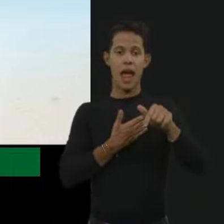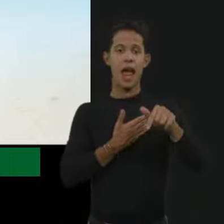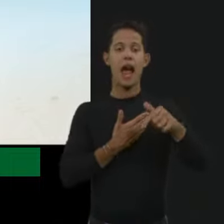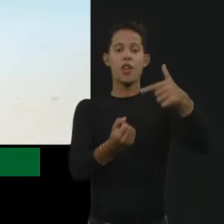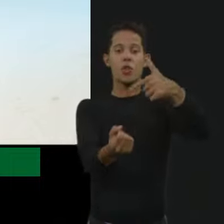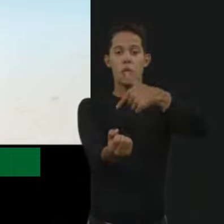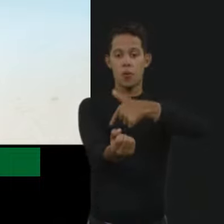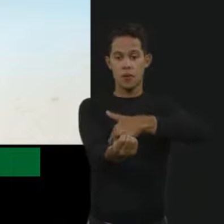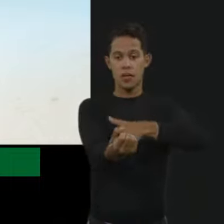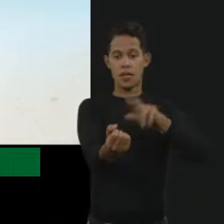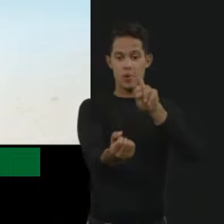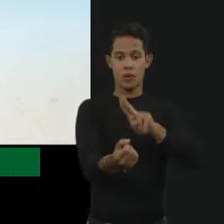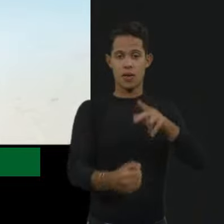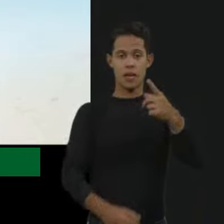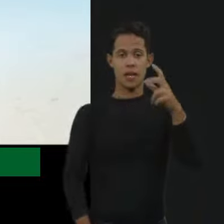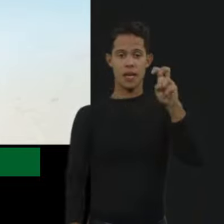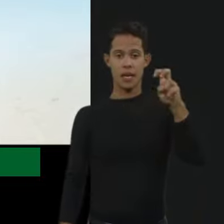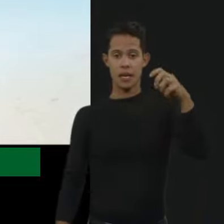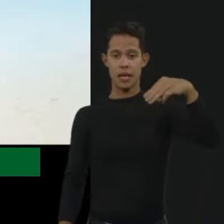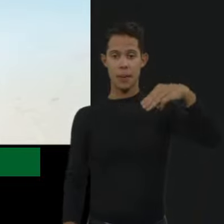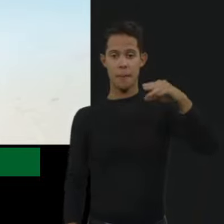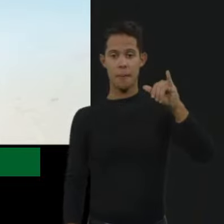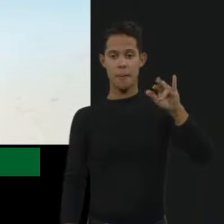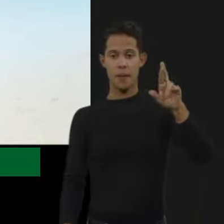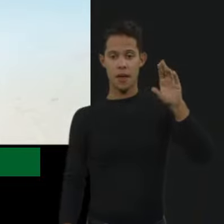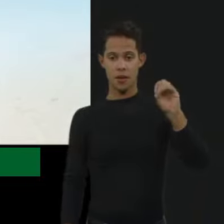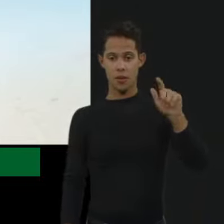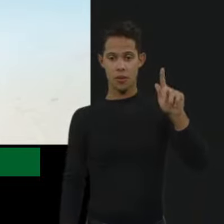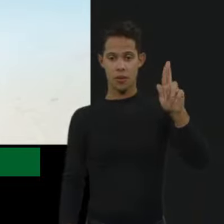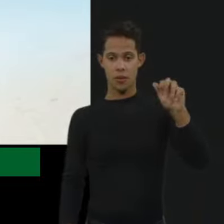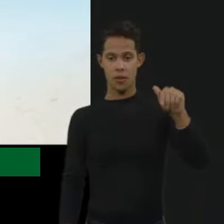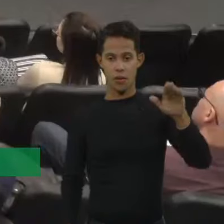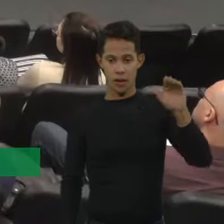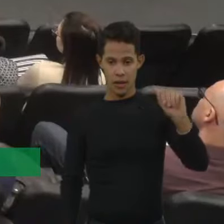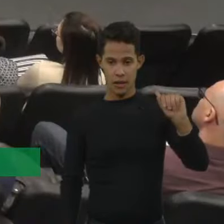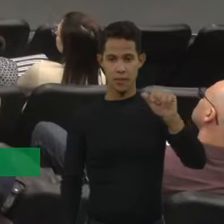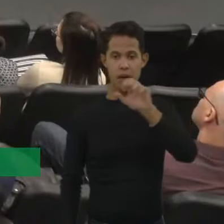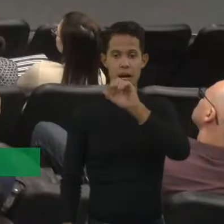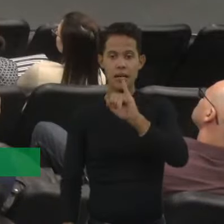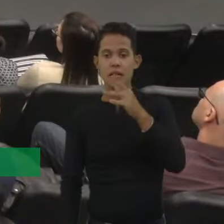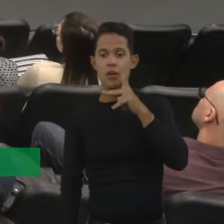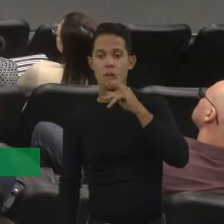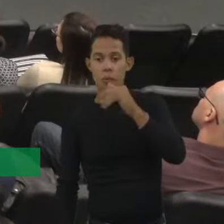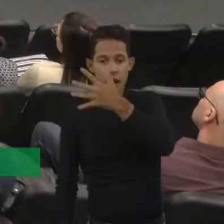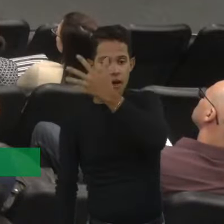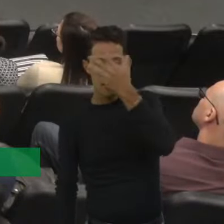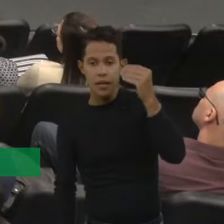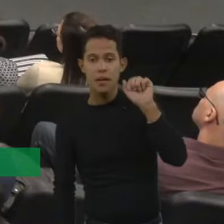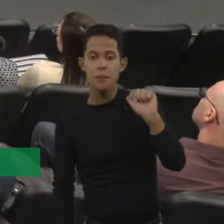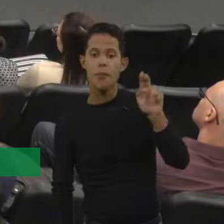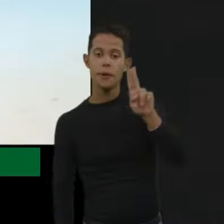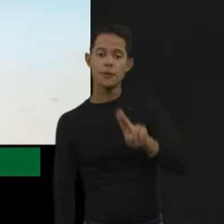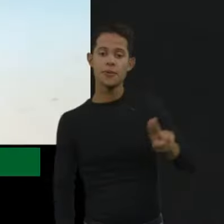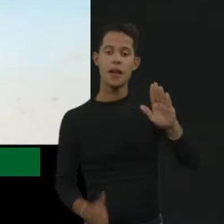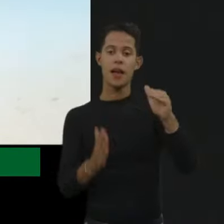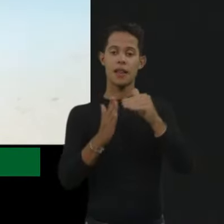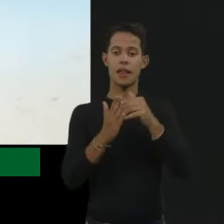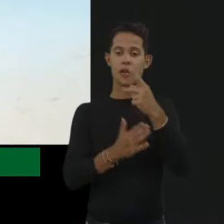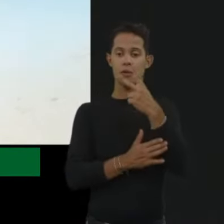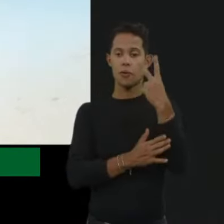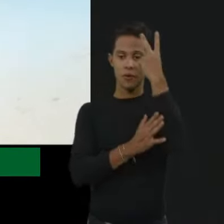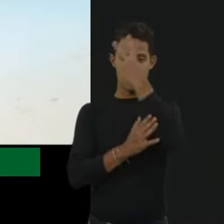15 microgramas. Se a gente esquecer, se o pai esquecer, ele pode ser usado até 12 horas após. A criança